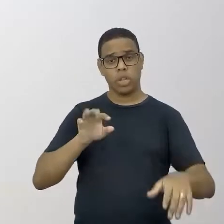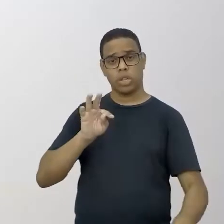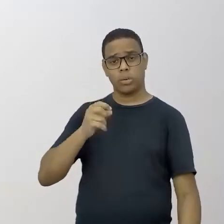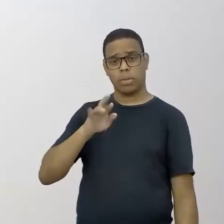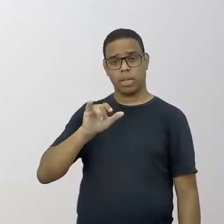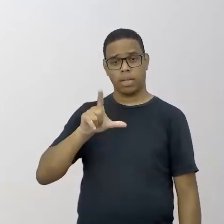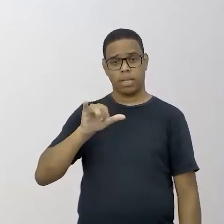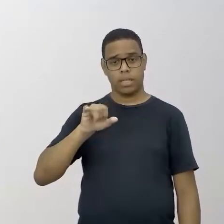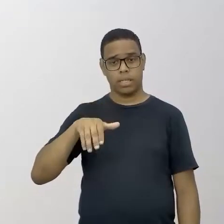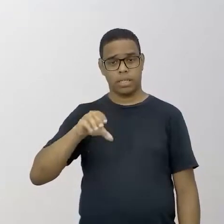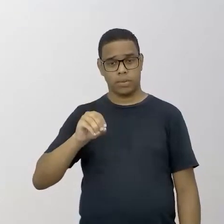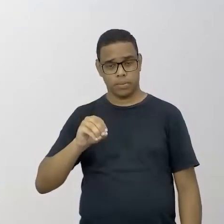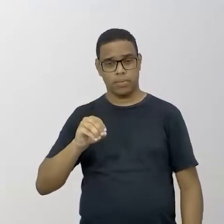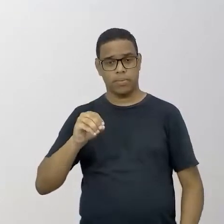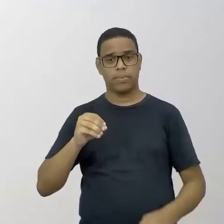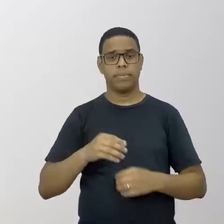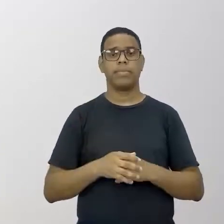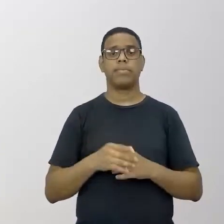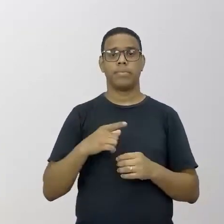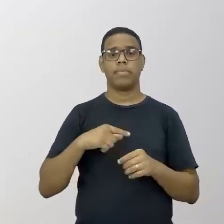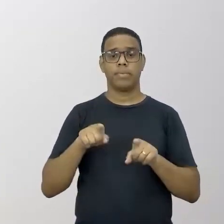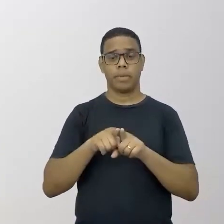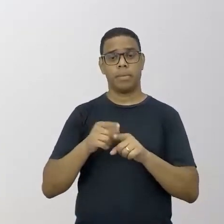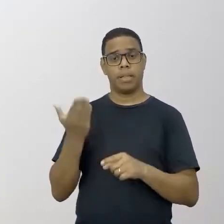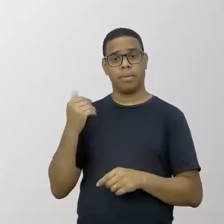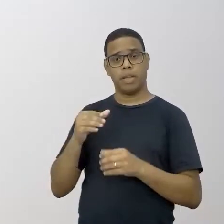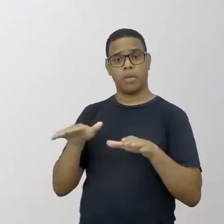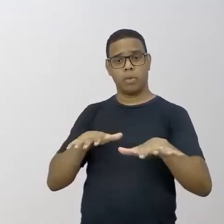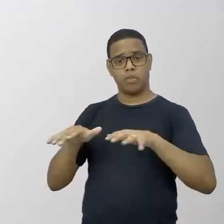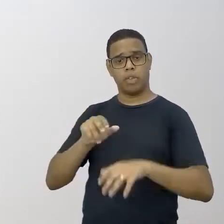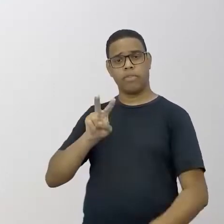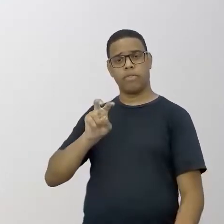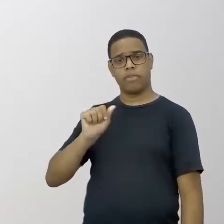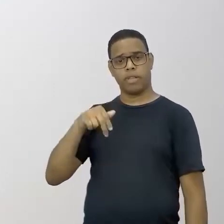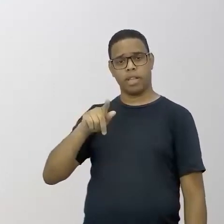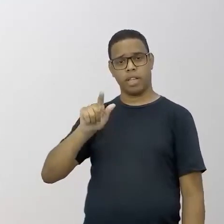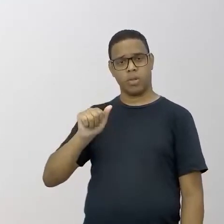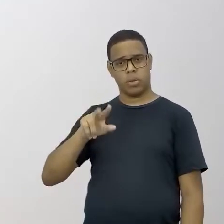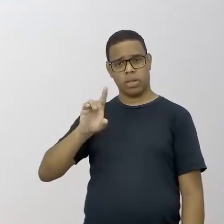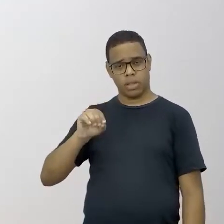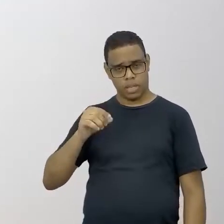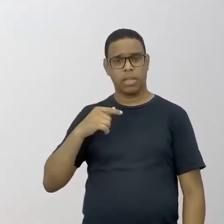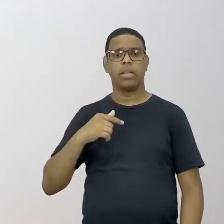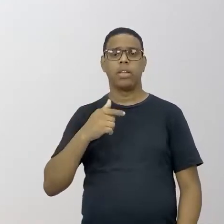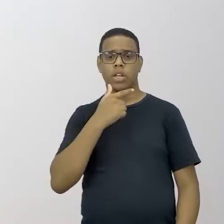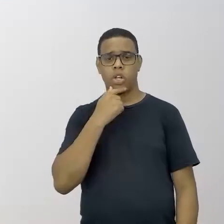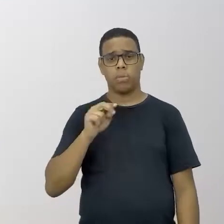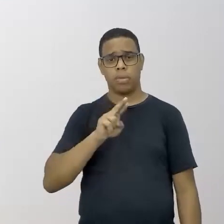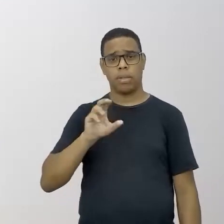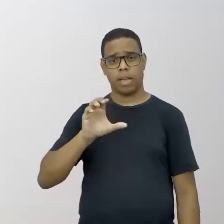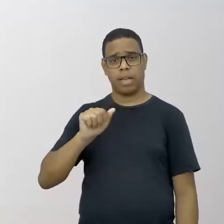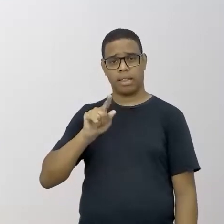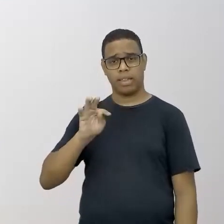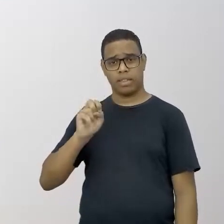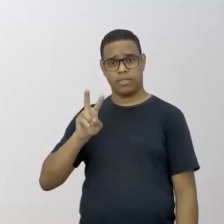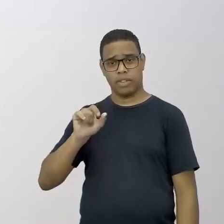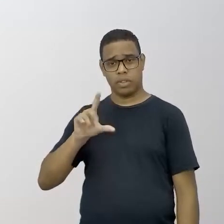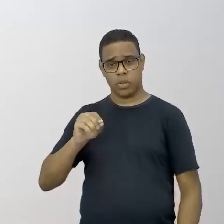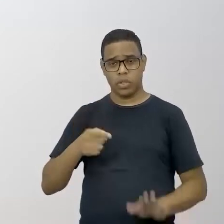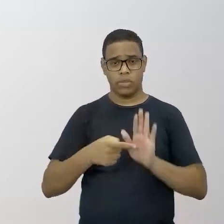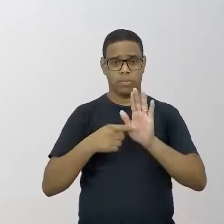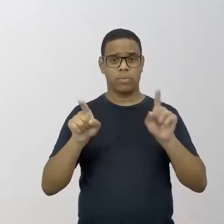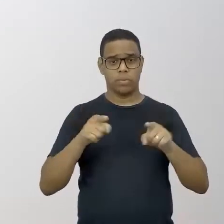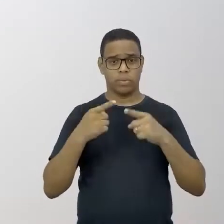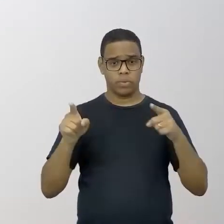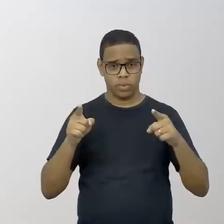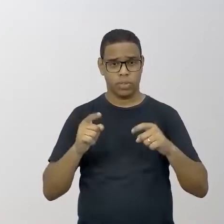tropicalismo, né, esse movimento vanguardista, quando o Caetano Veloso ele foi apresentar uma